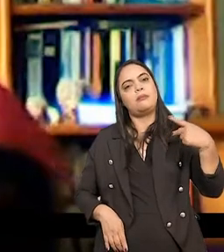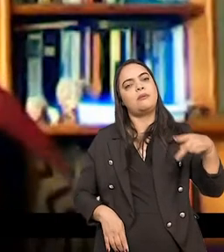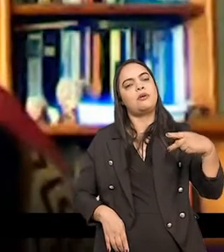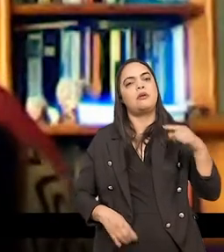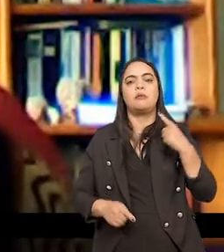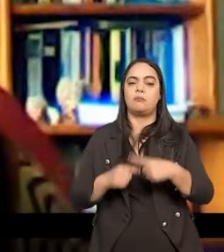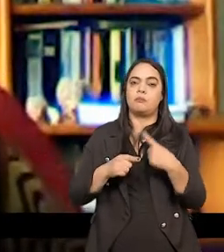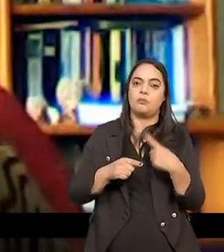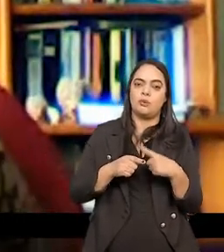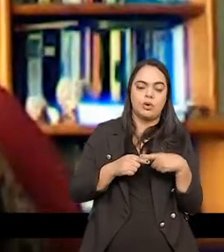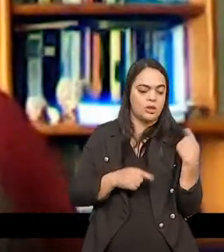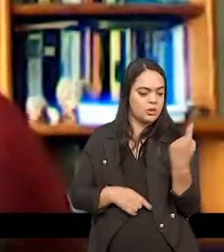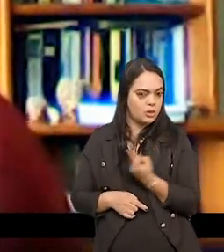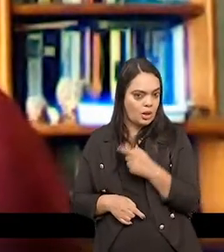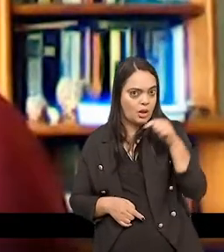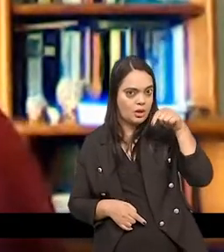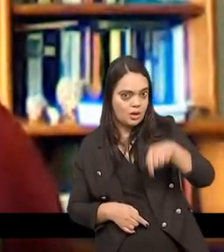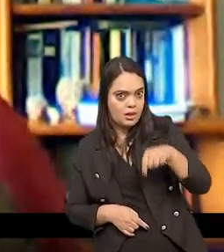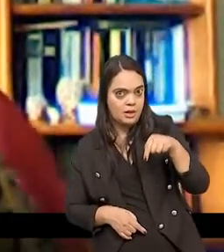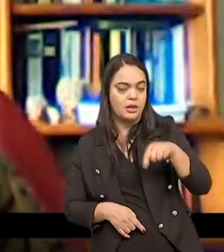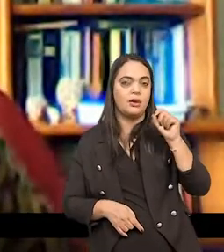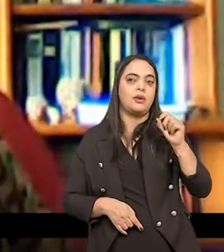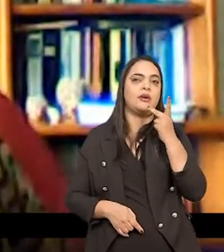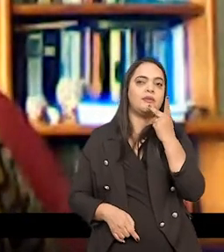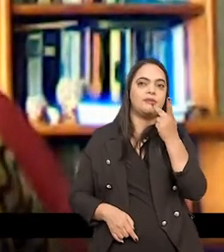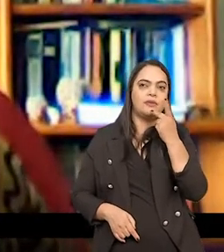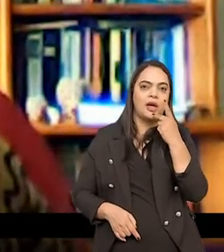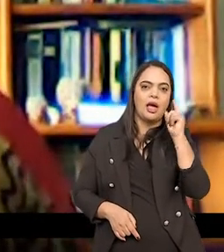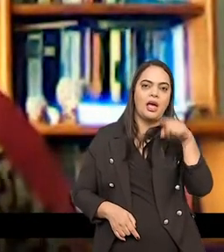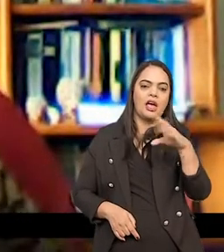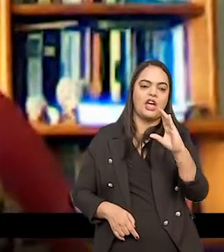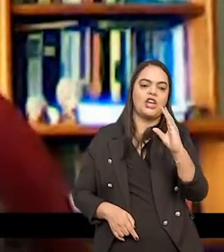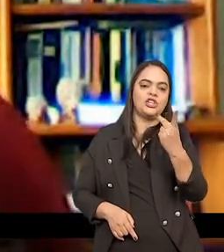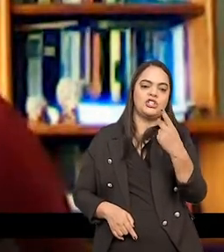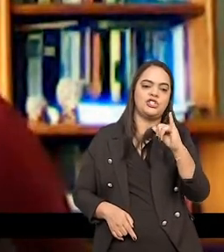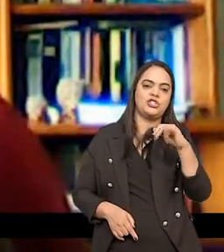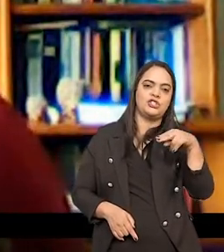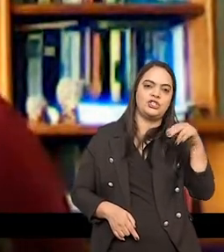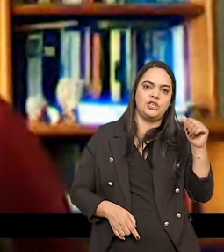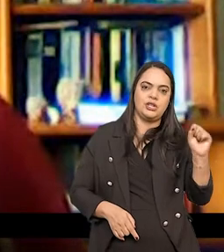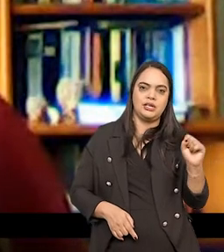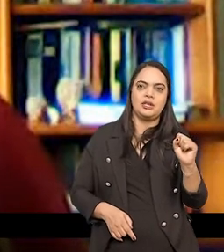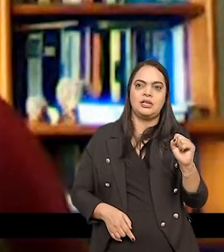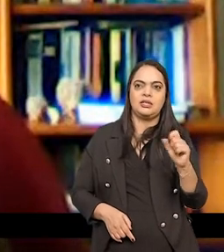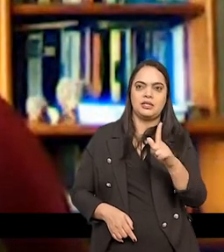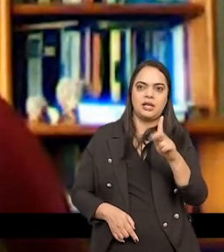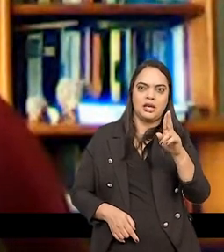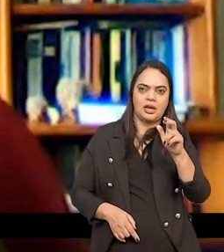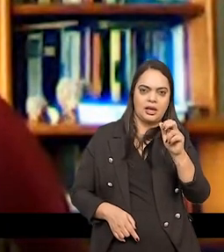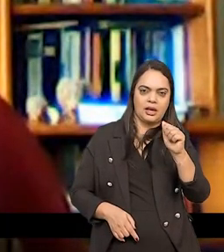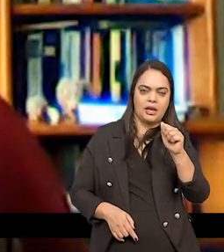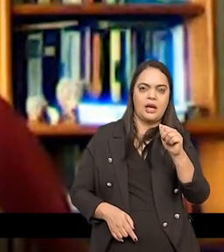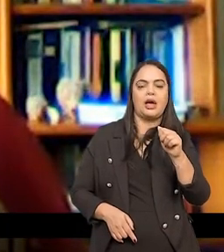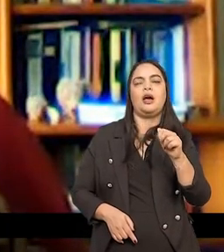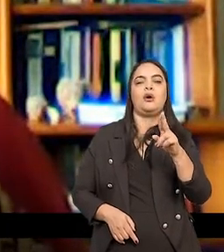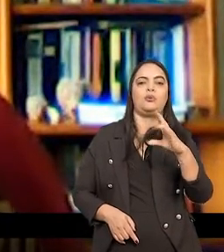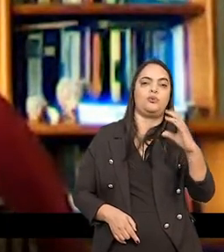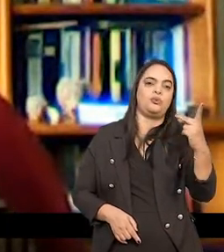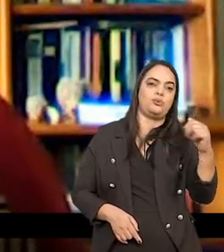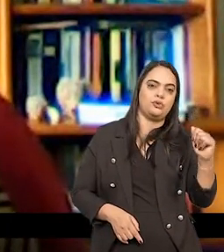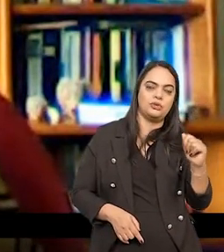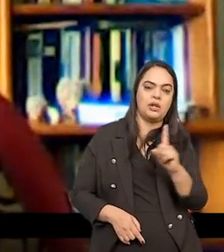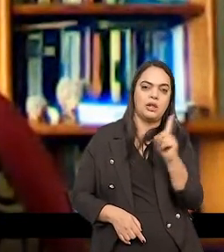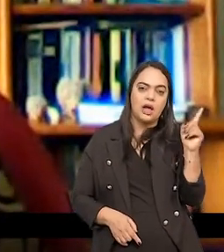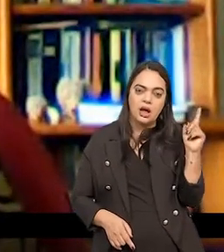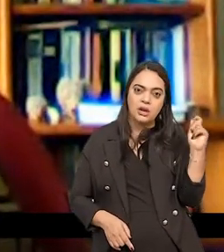Porque nós aqui chamamos as famosas chinas gaúchas. O Rio Grande do Sul chama de chinas as prostitutas, tal e tal. E eu